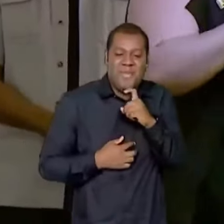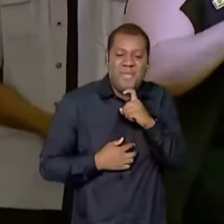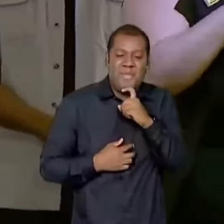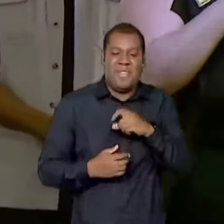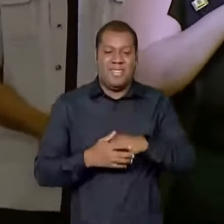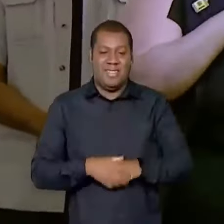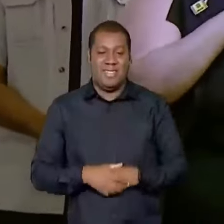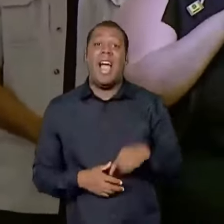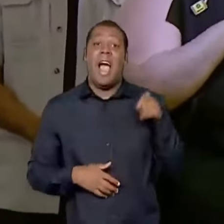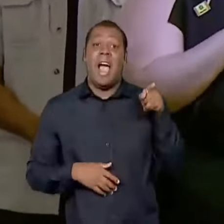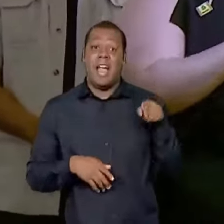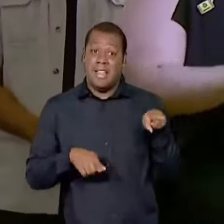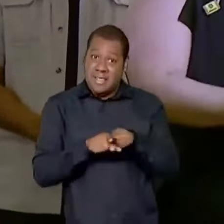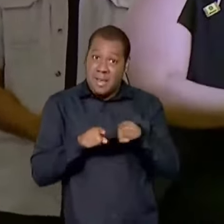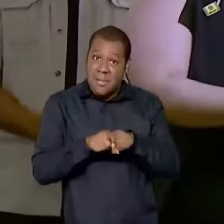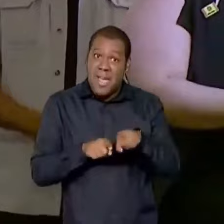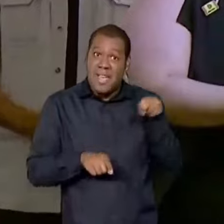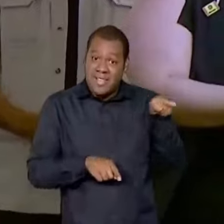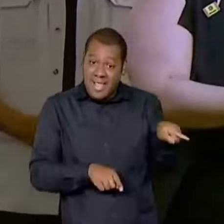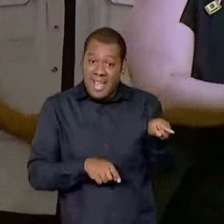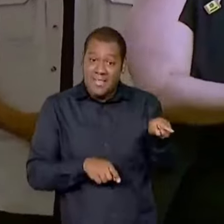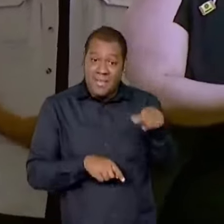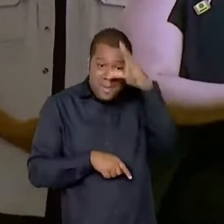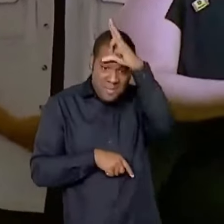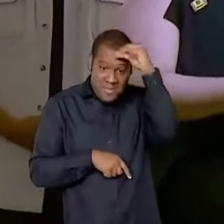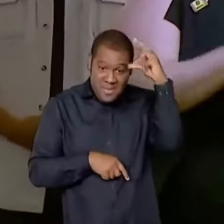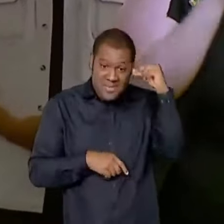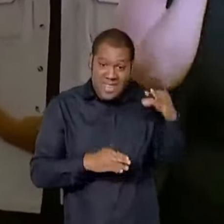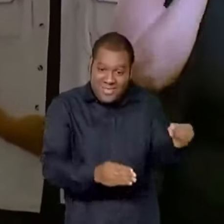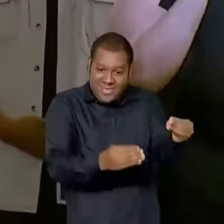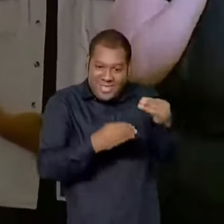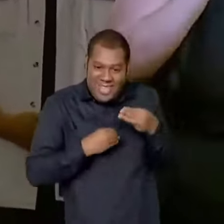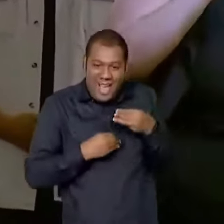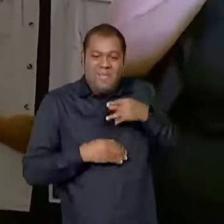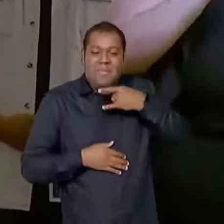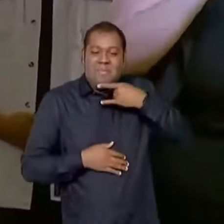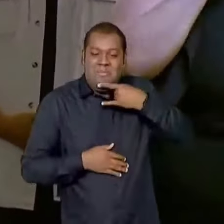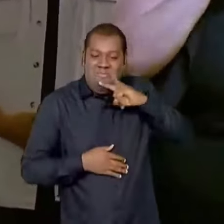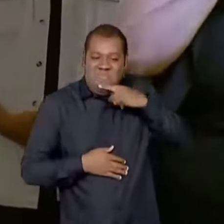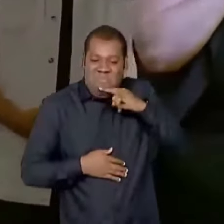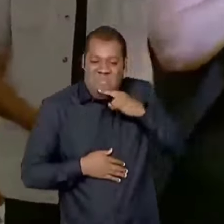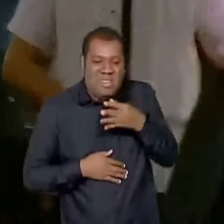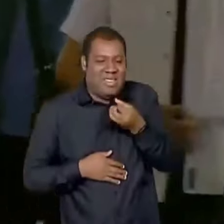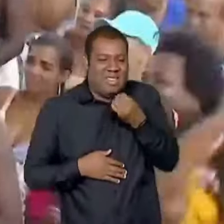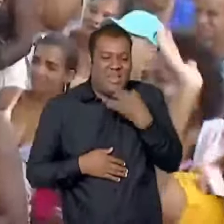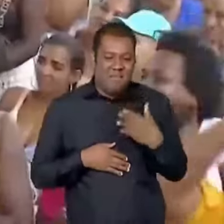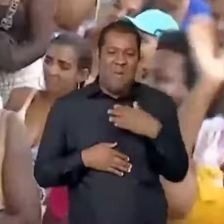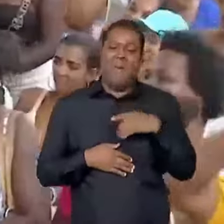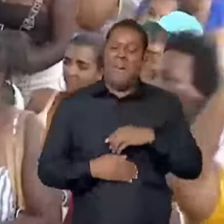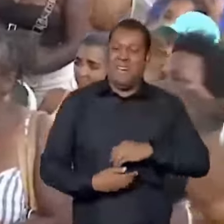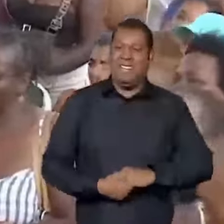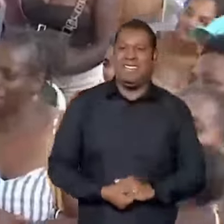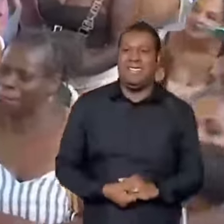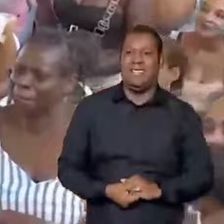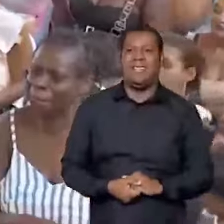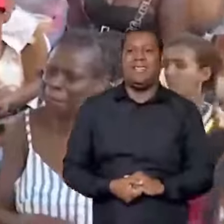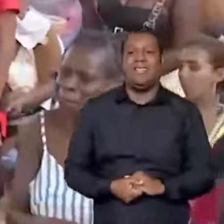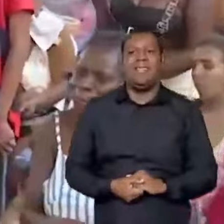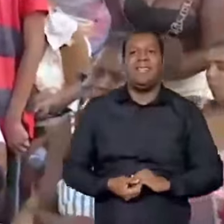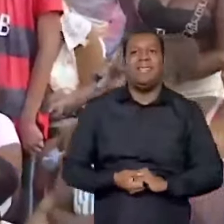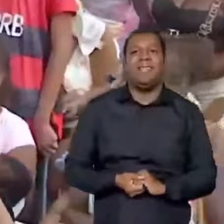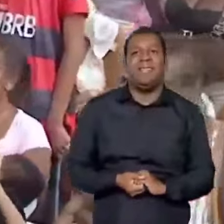vai me dar da adega dele uma dosinha assim de cachaça das boas que ele gosta de beber.